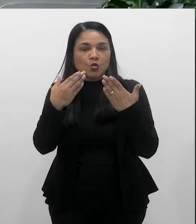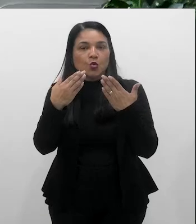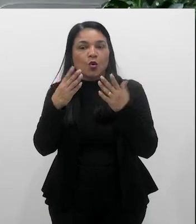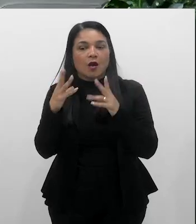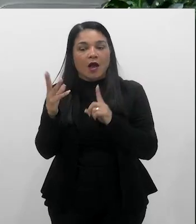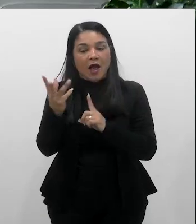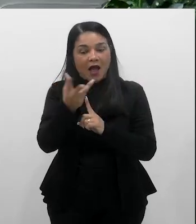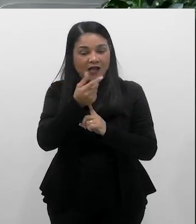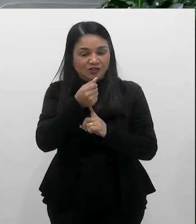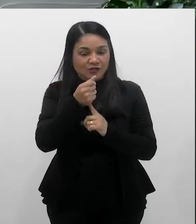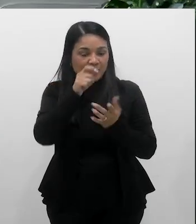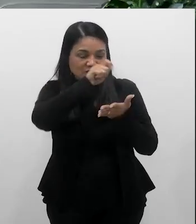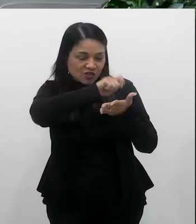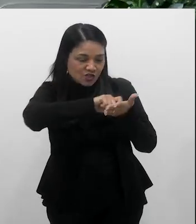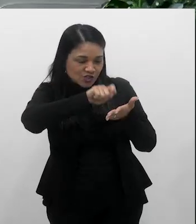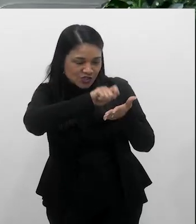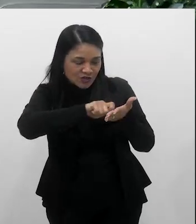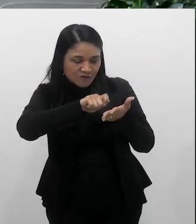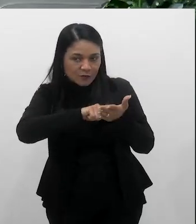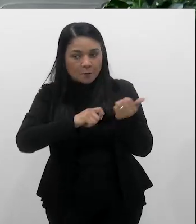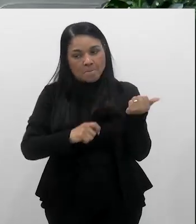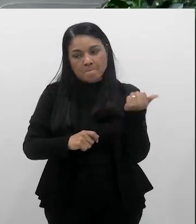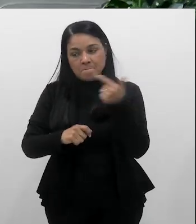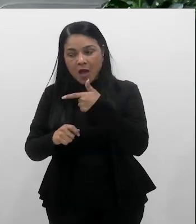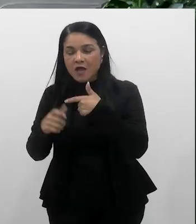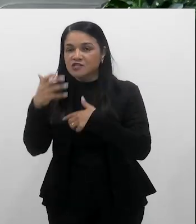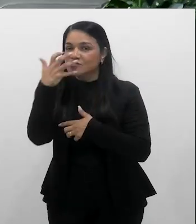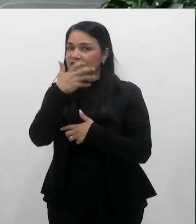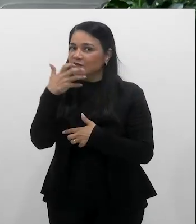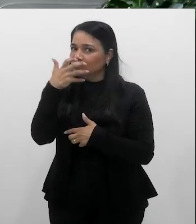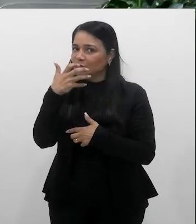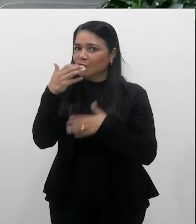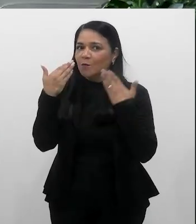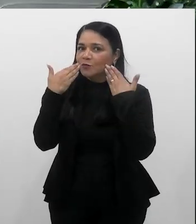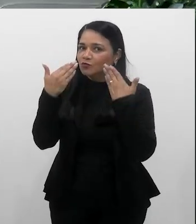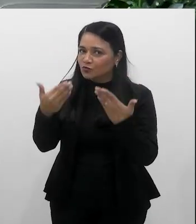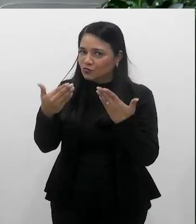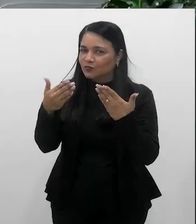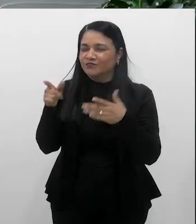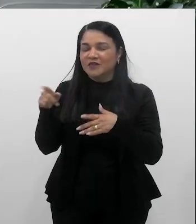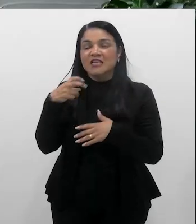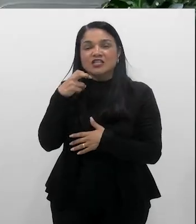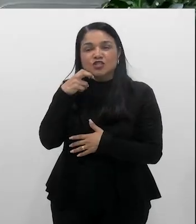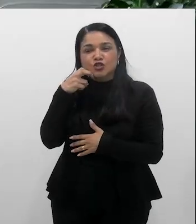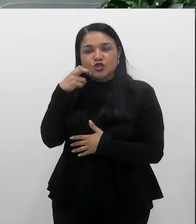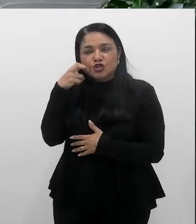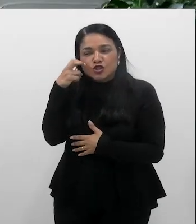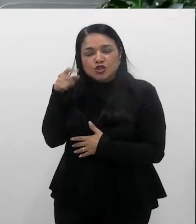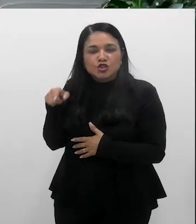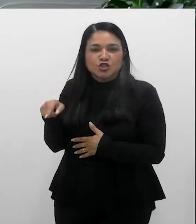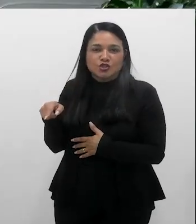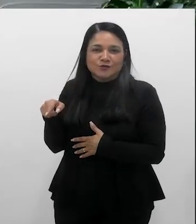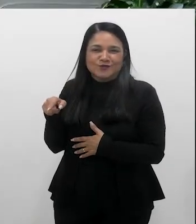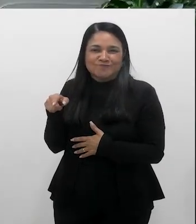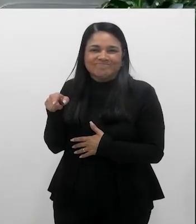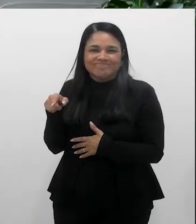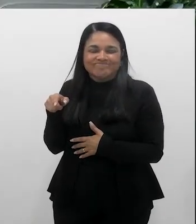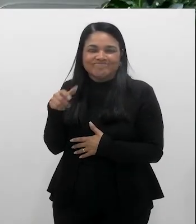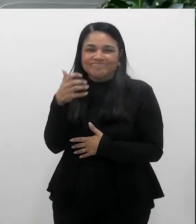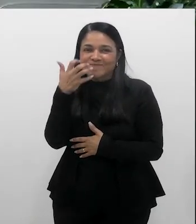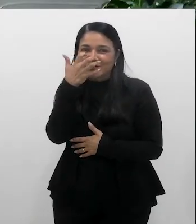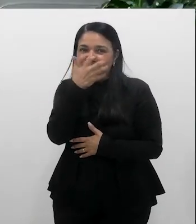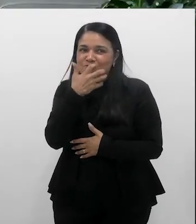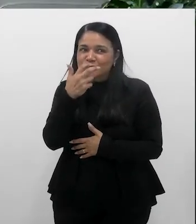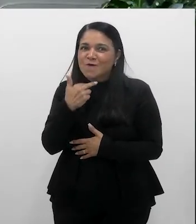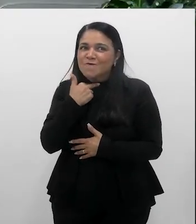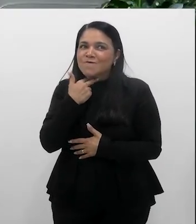mais artisticamente como compositor do que como cantor, né? Como cantor. Eu acho que é por isso, como ele era muito tímido, então com a pessoa